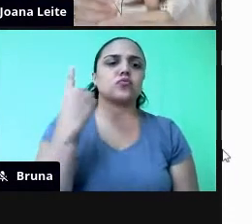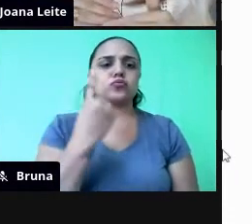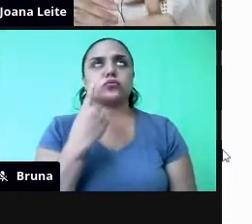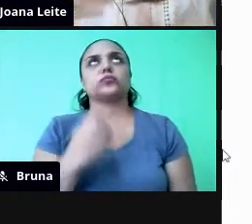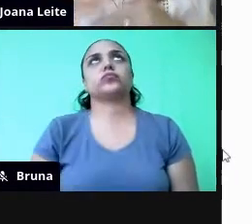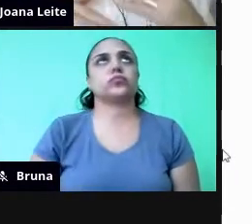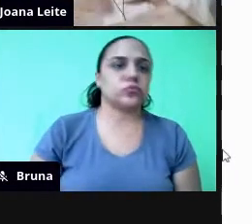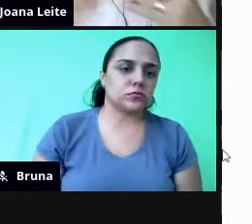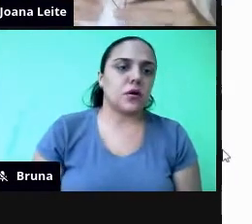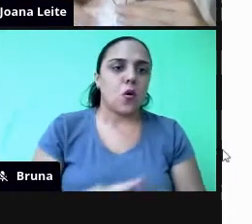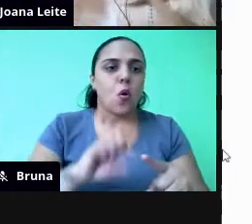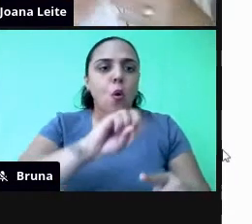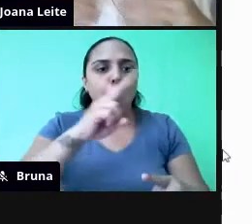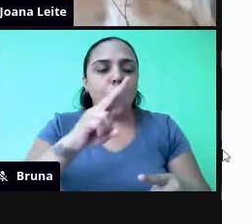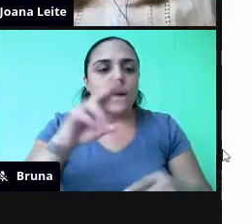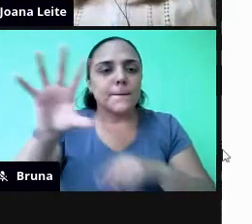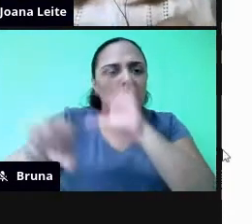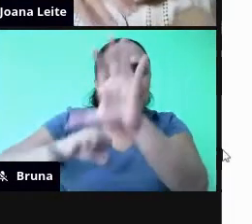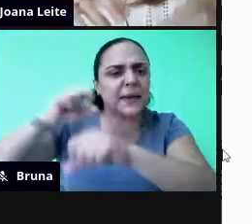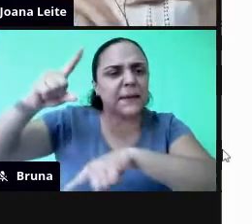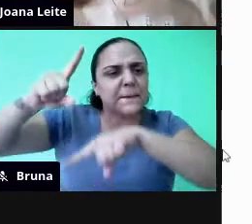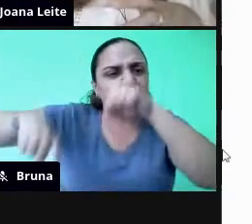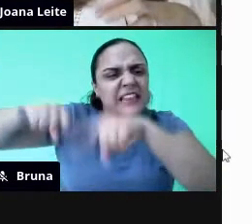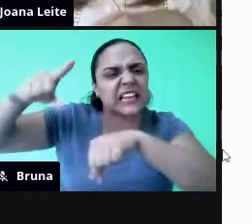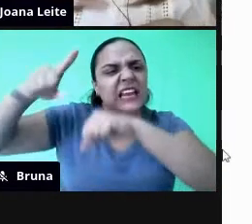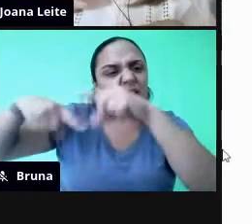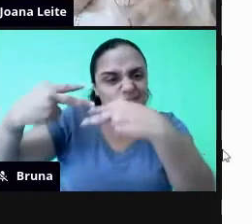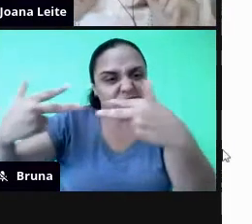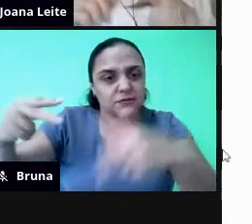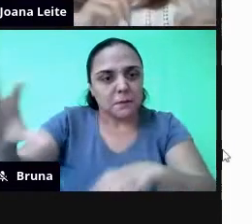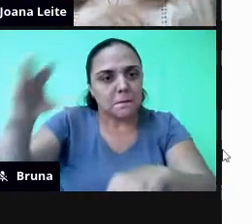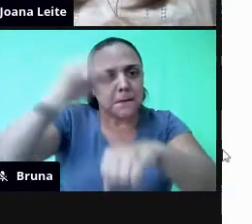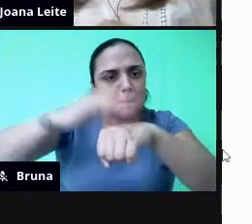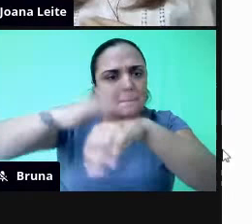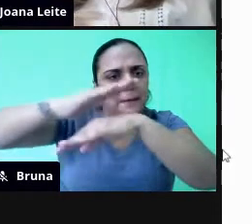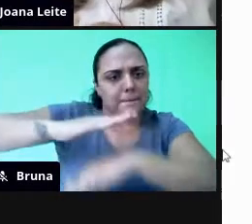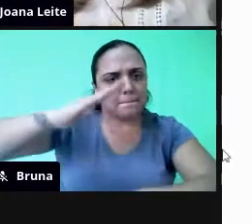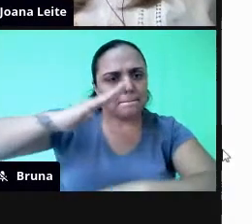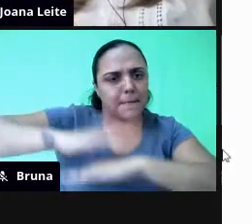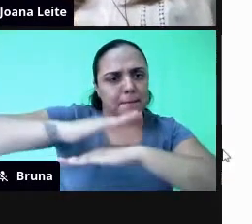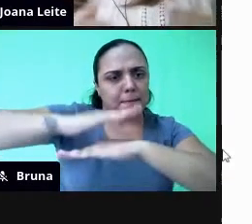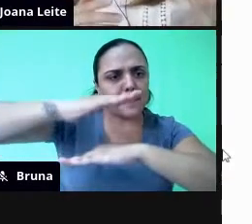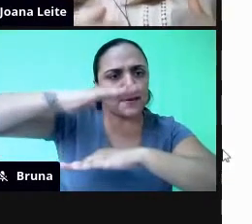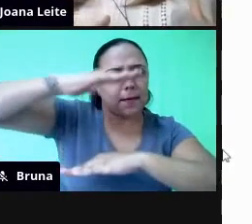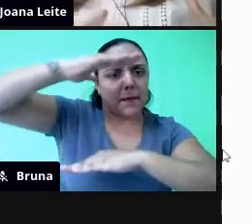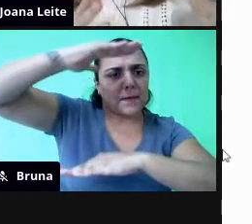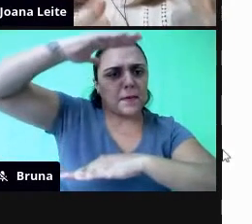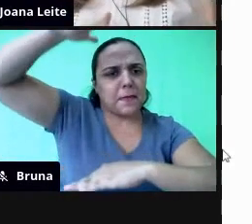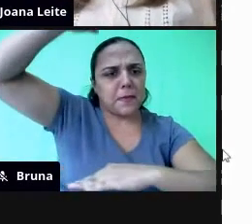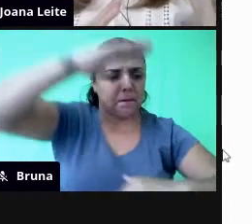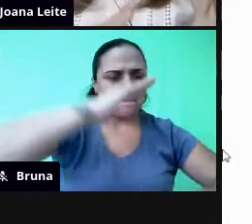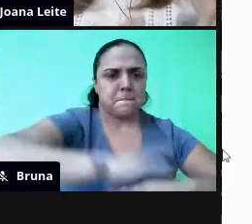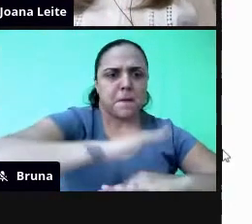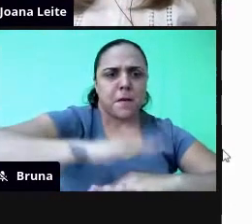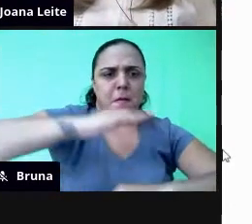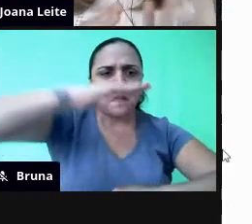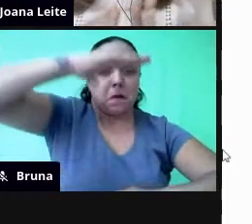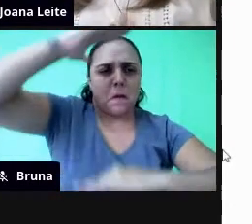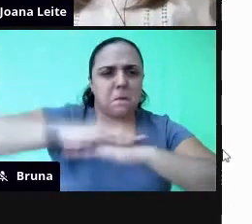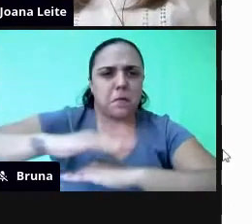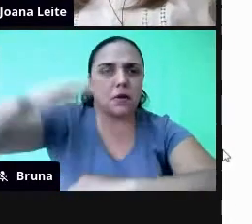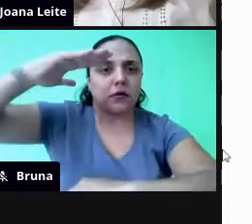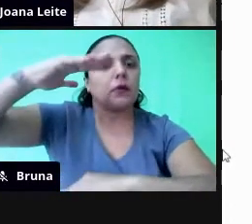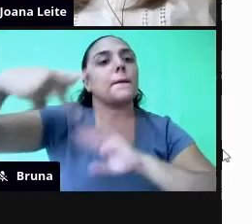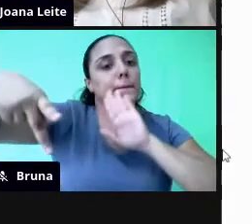Empilhar objetos, então ela pega vários objetos e brinquedos e começa a colocar um sobre o outro, às vezes enfileirar. Então, isso é o que a gente chama de